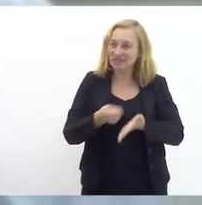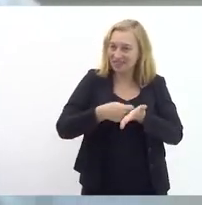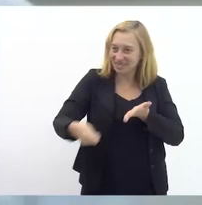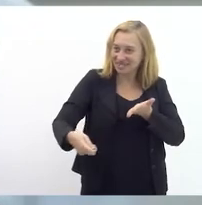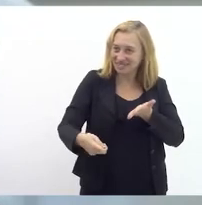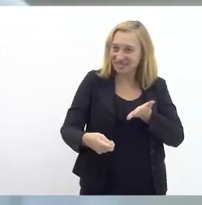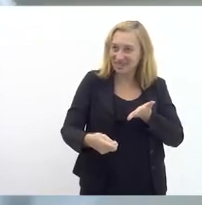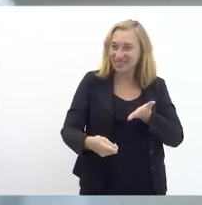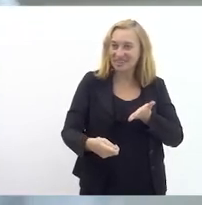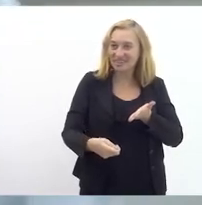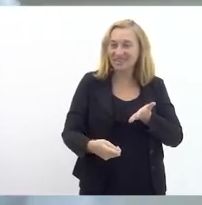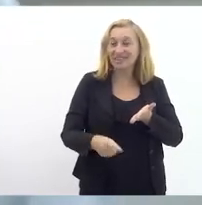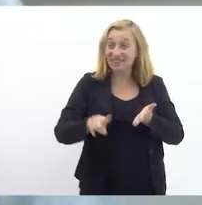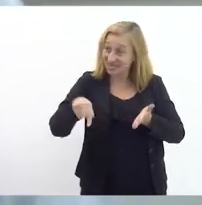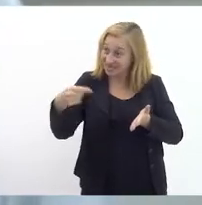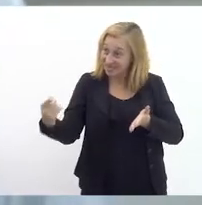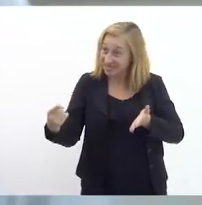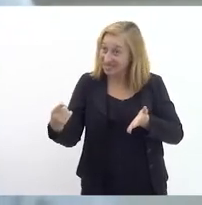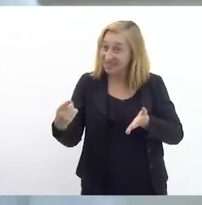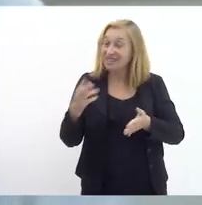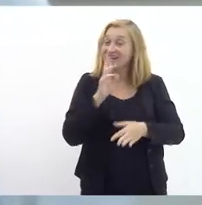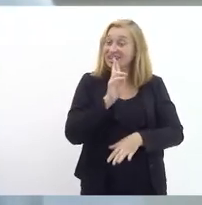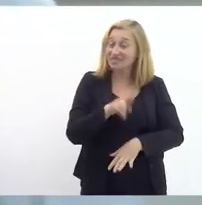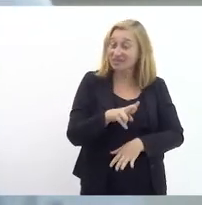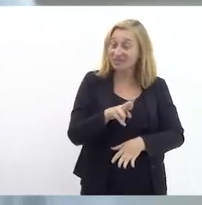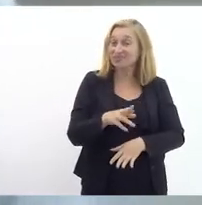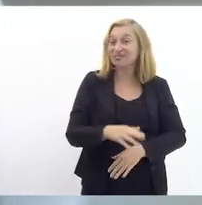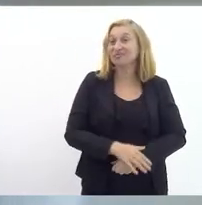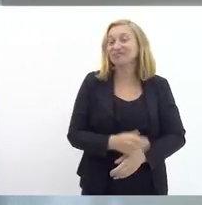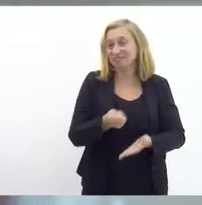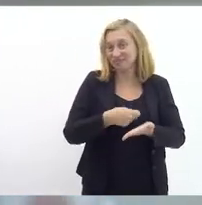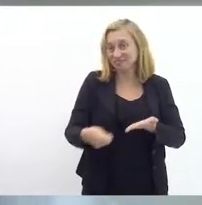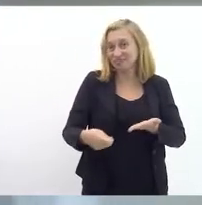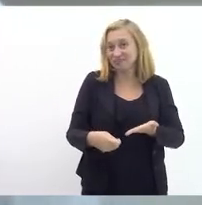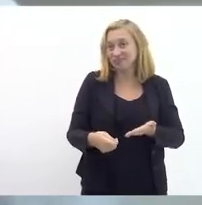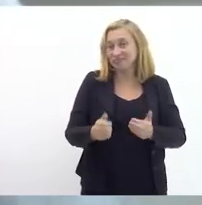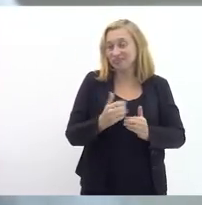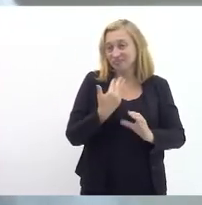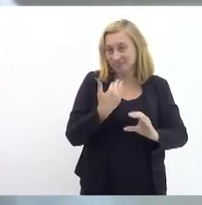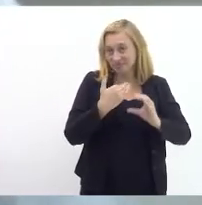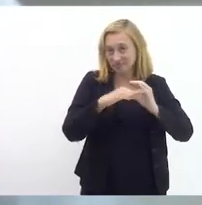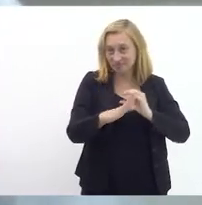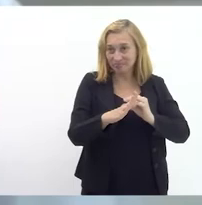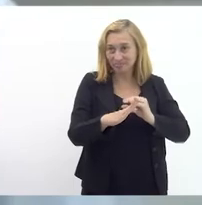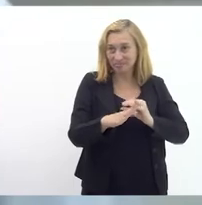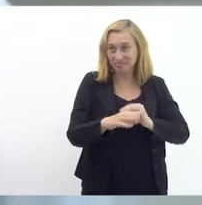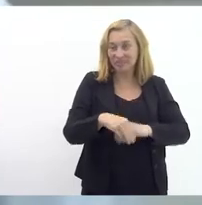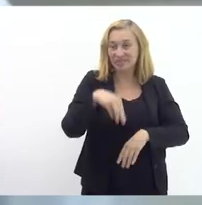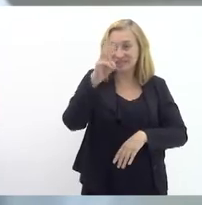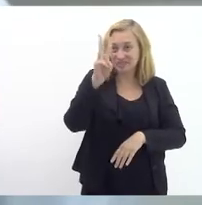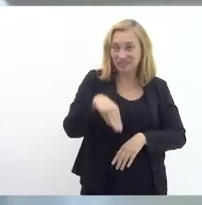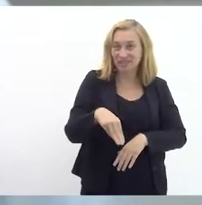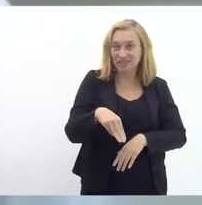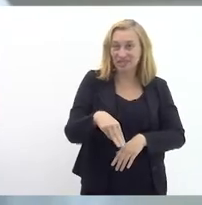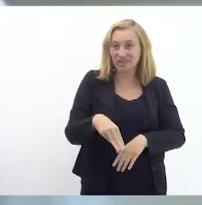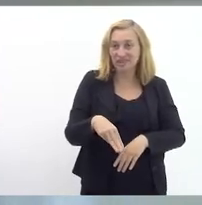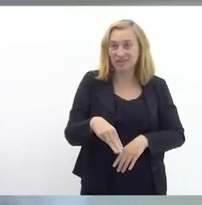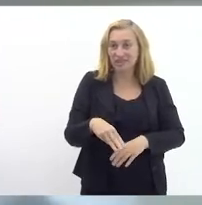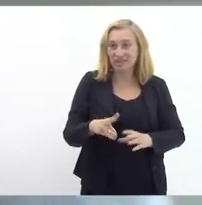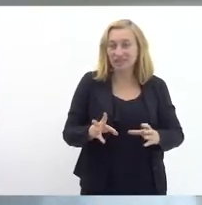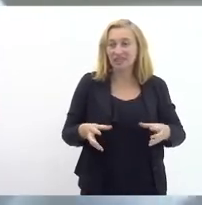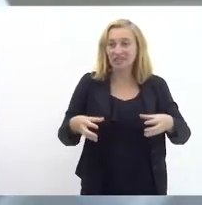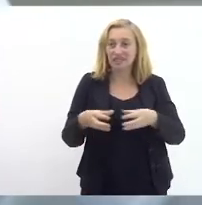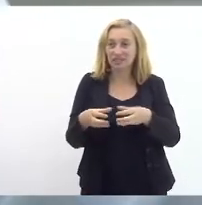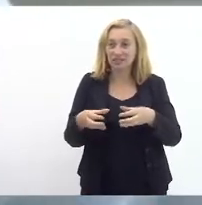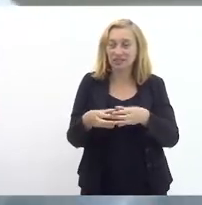que eu tenha depois uma resposta por escrito, para que eu encaminhe a quem nos indagou na Comissão de